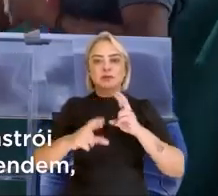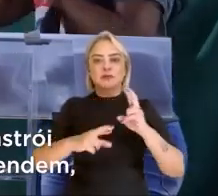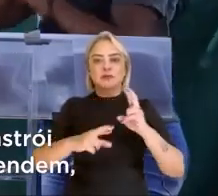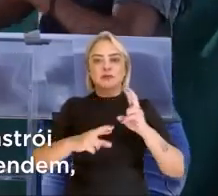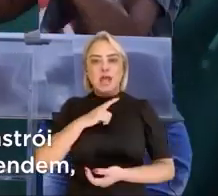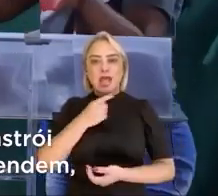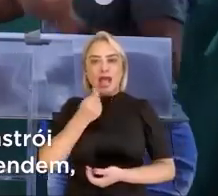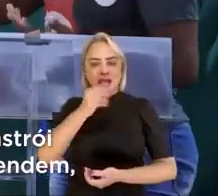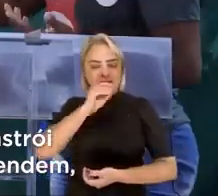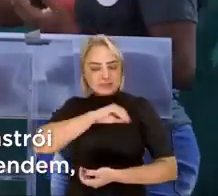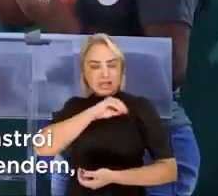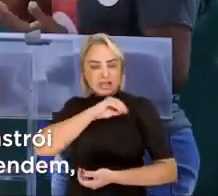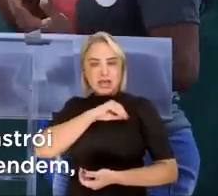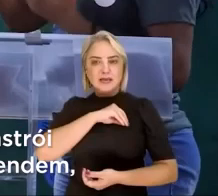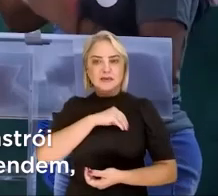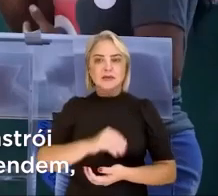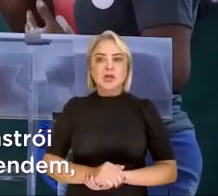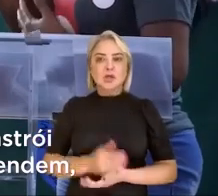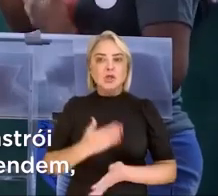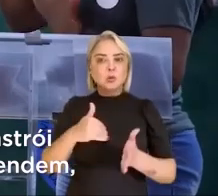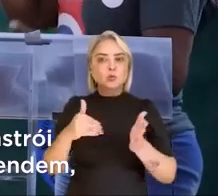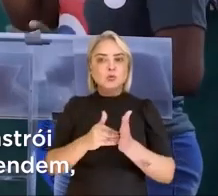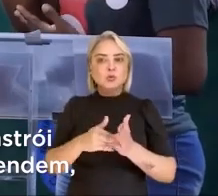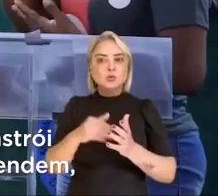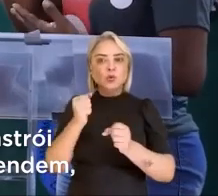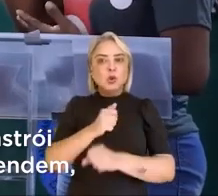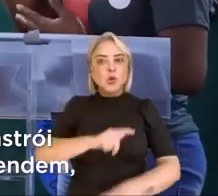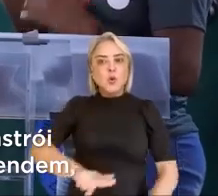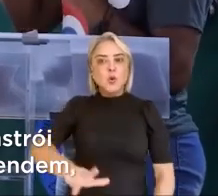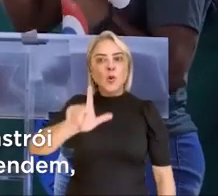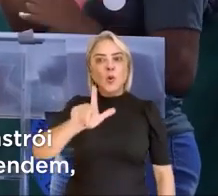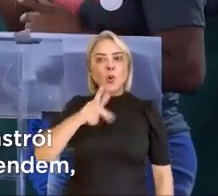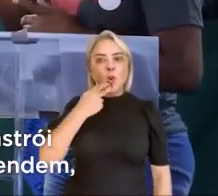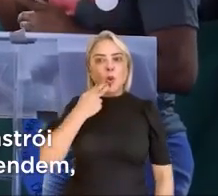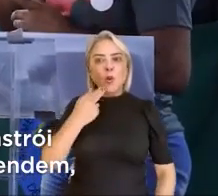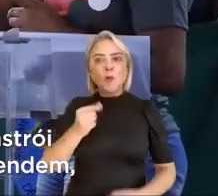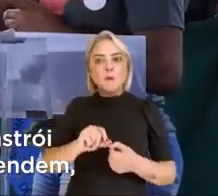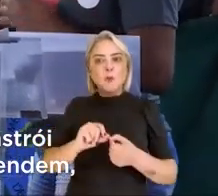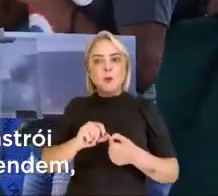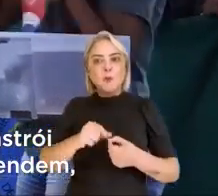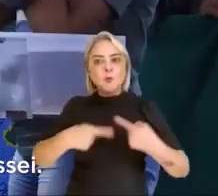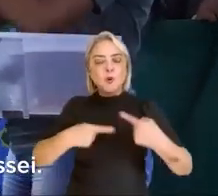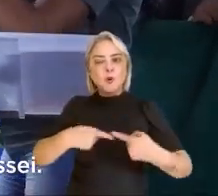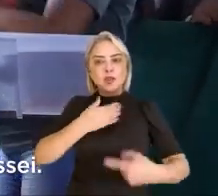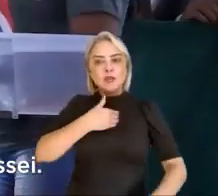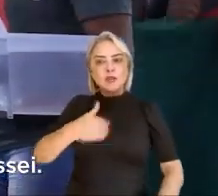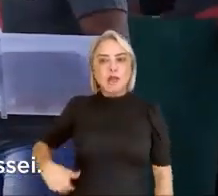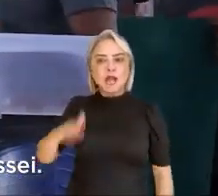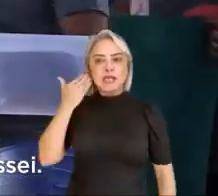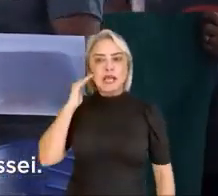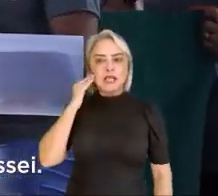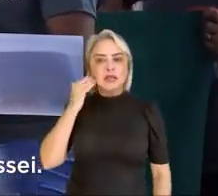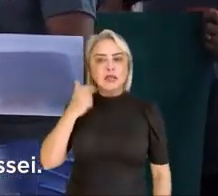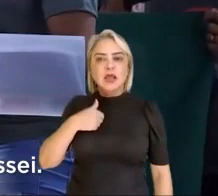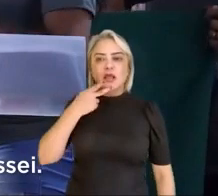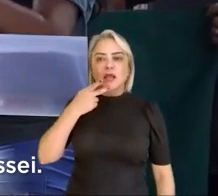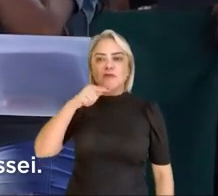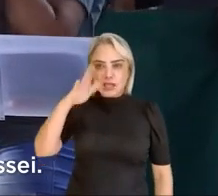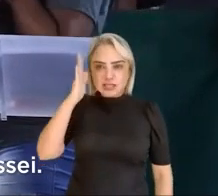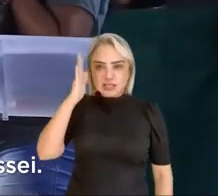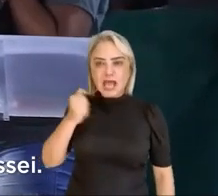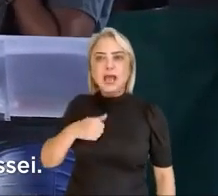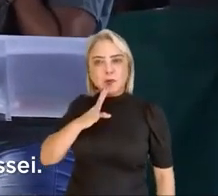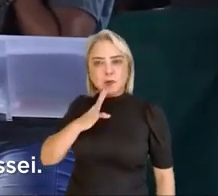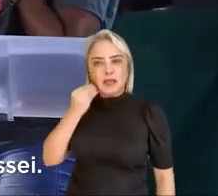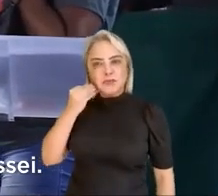assalariado então tudo que o Lula construiu e constrói como políticas públicas que eles não entendi é que tu fala daquilo que tu viveu